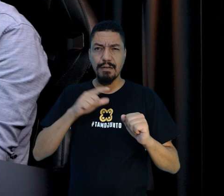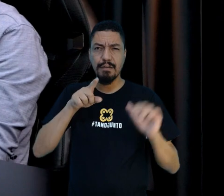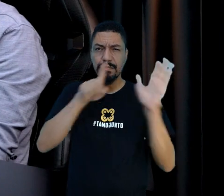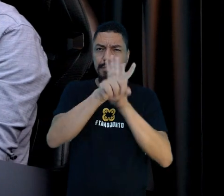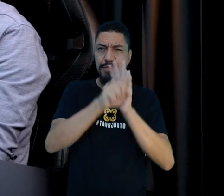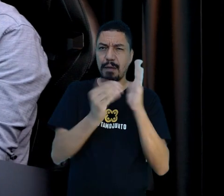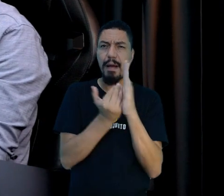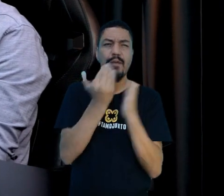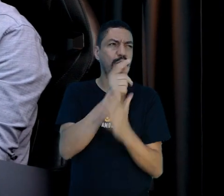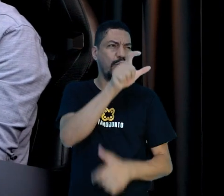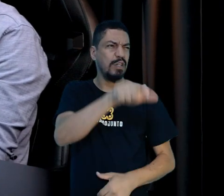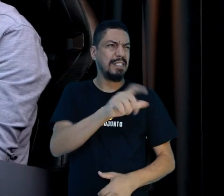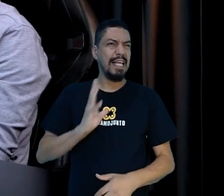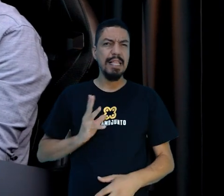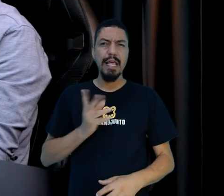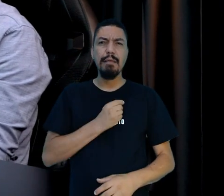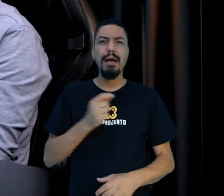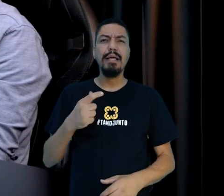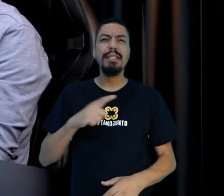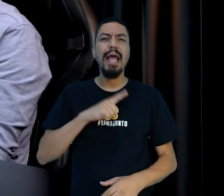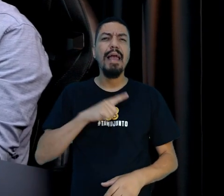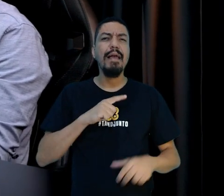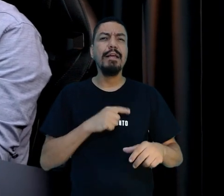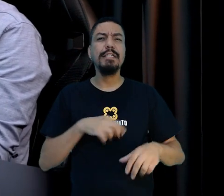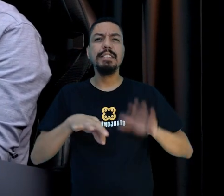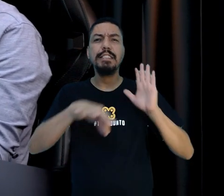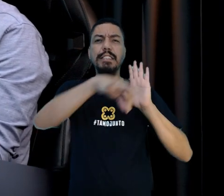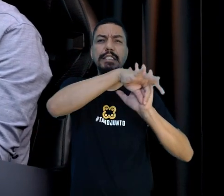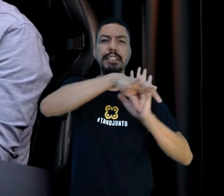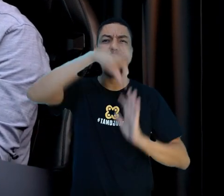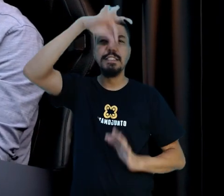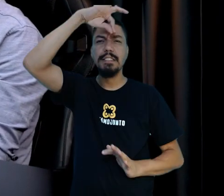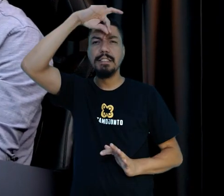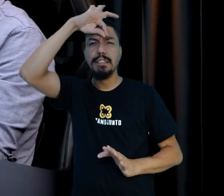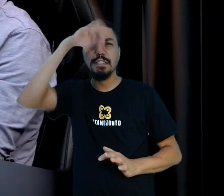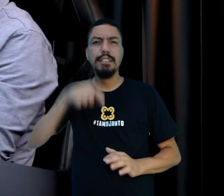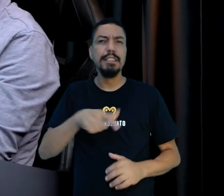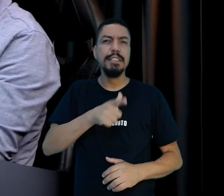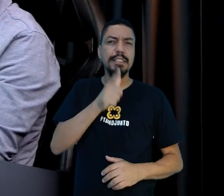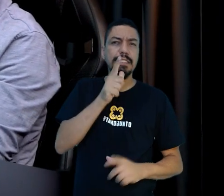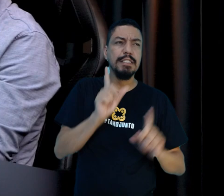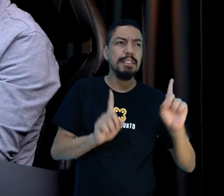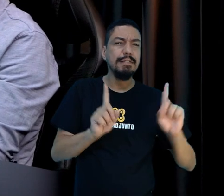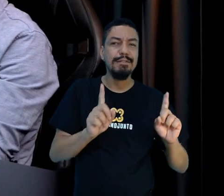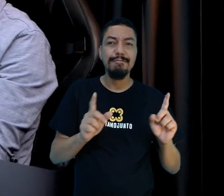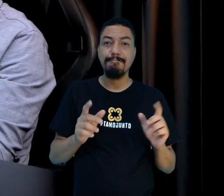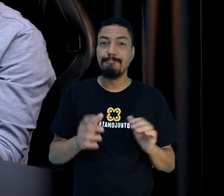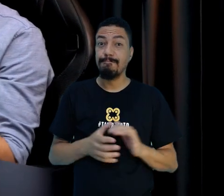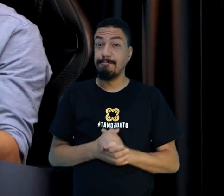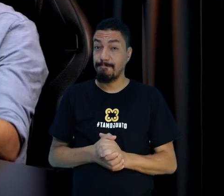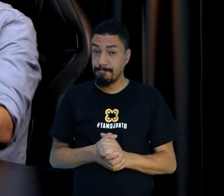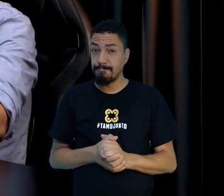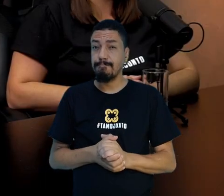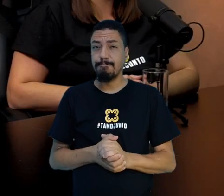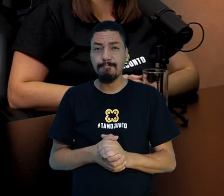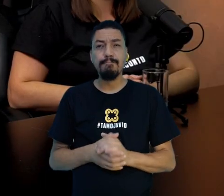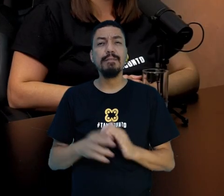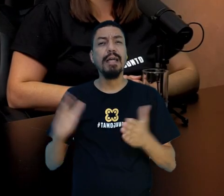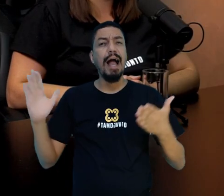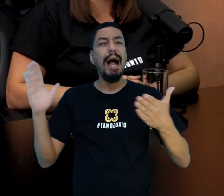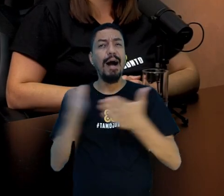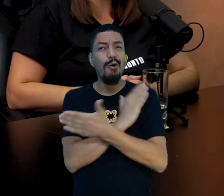né? Tipo, ah, você é uma pessoa trans, mas qual é a sua genitália? Sabe? Eu acho que tem uma confusão